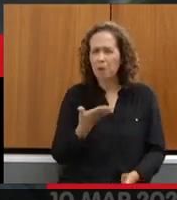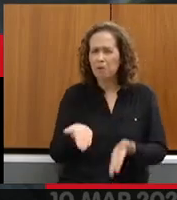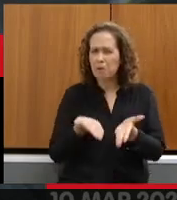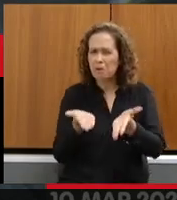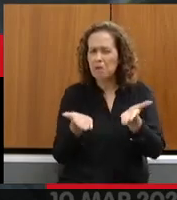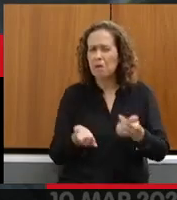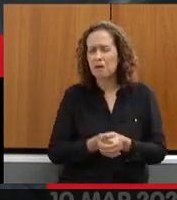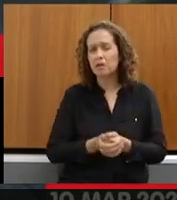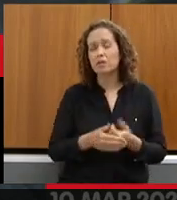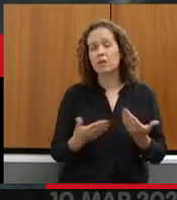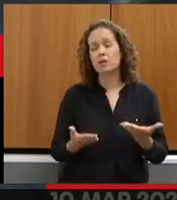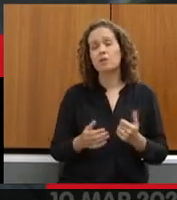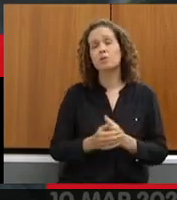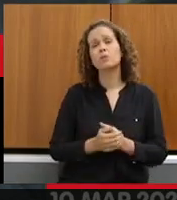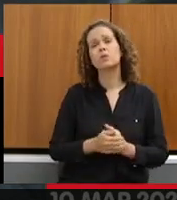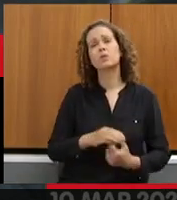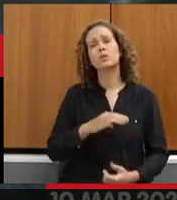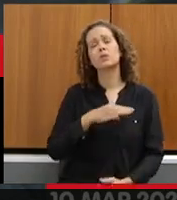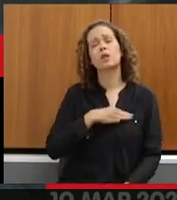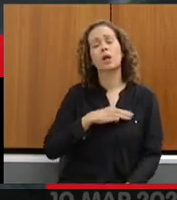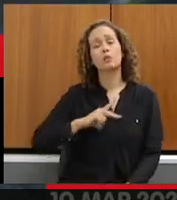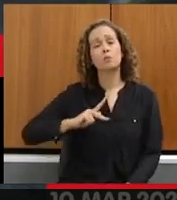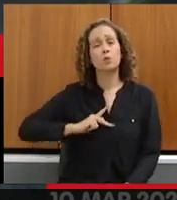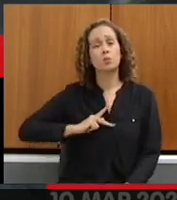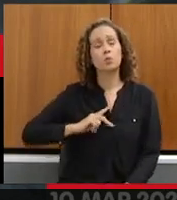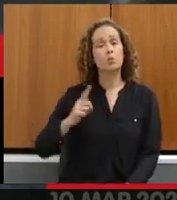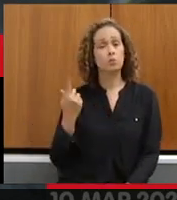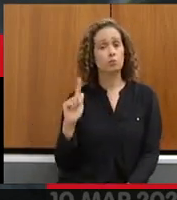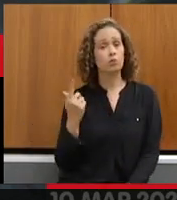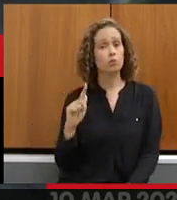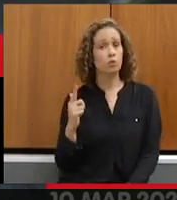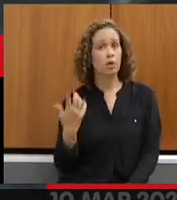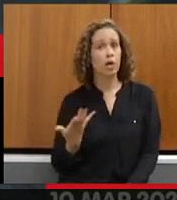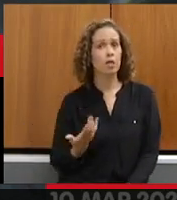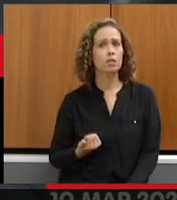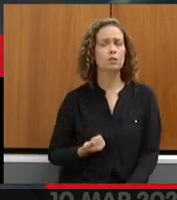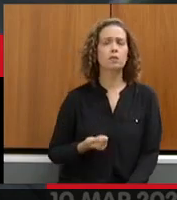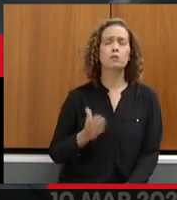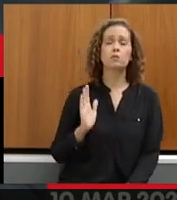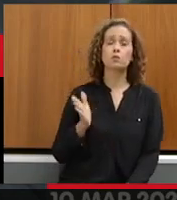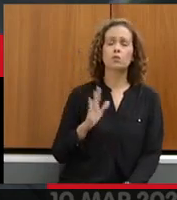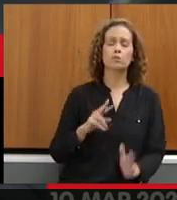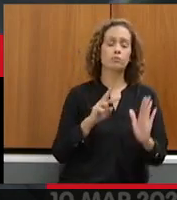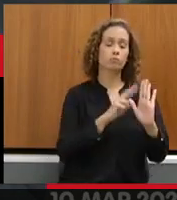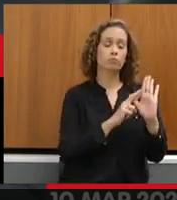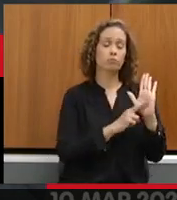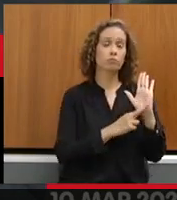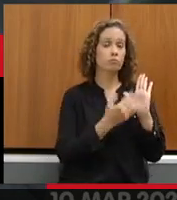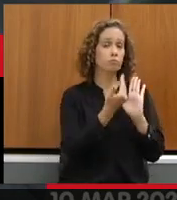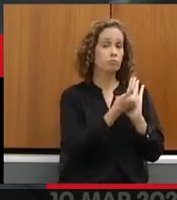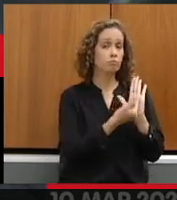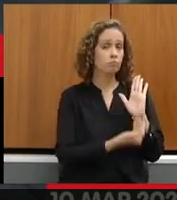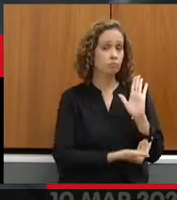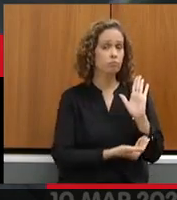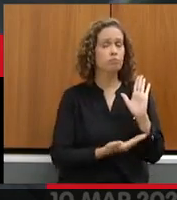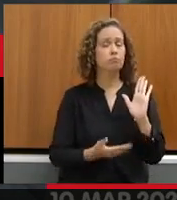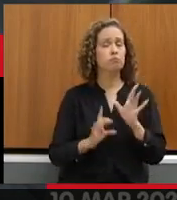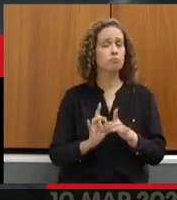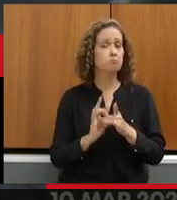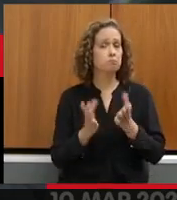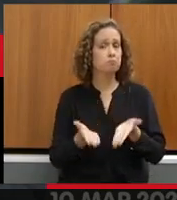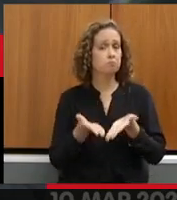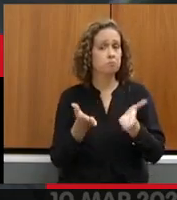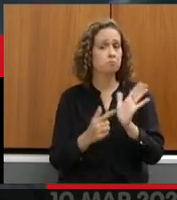de Goiás está recomendando a adoção no protocolo de tratamento precoce para os pacientes que assim desejarem e